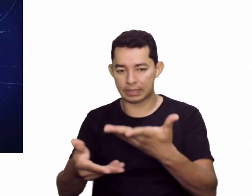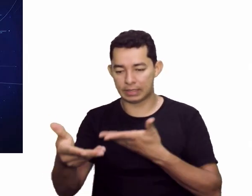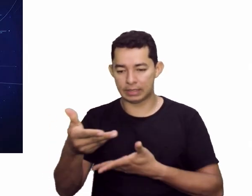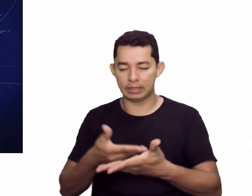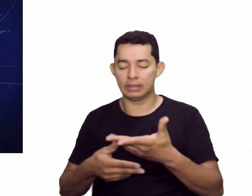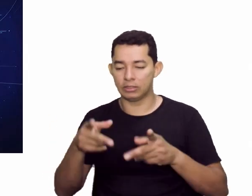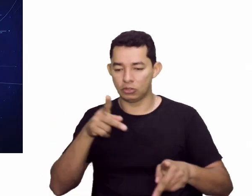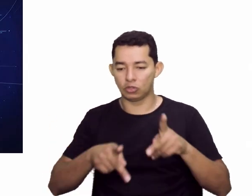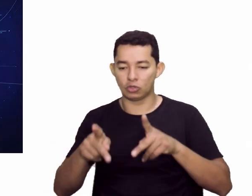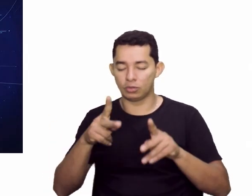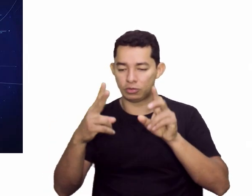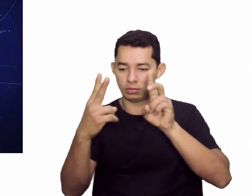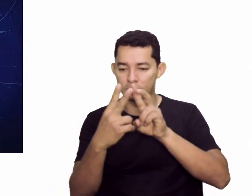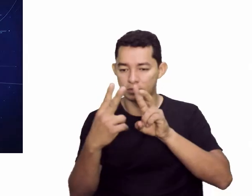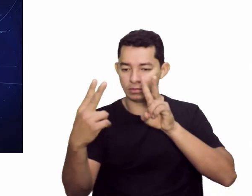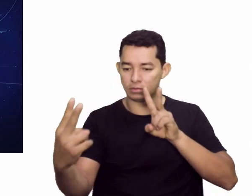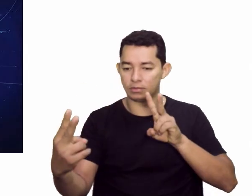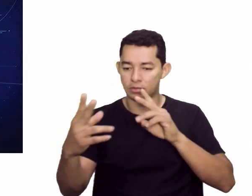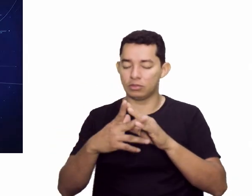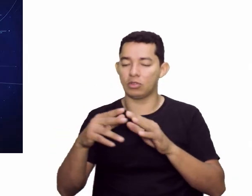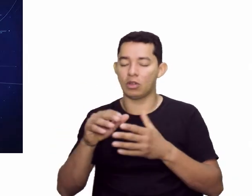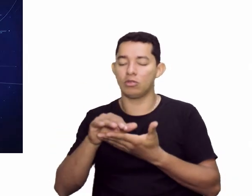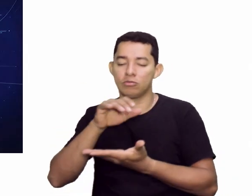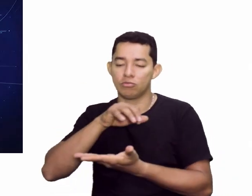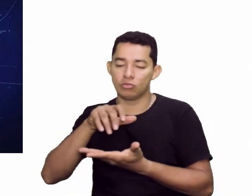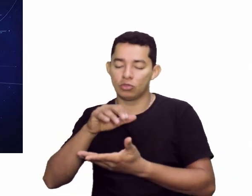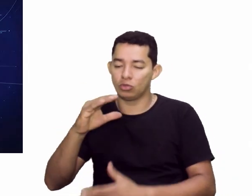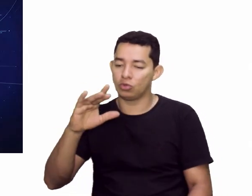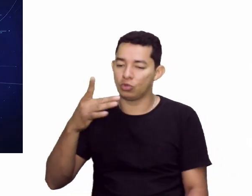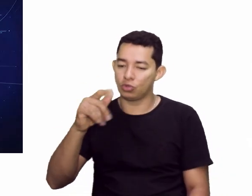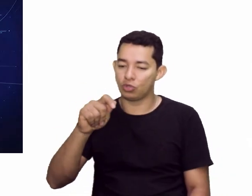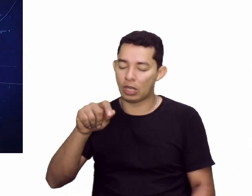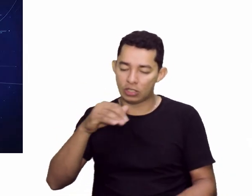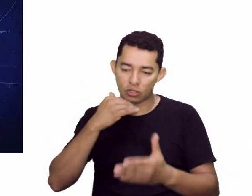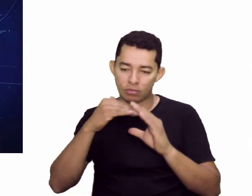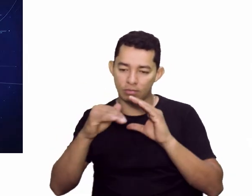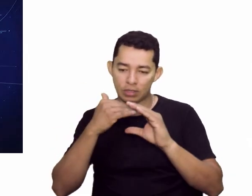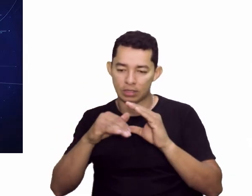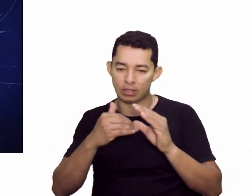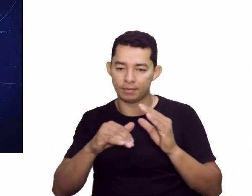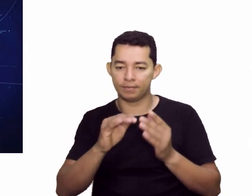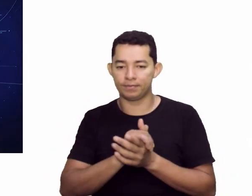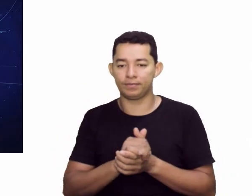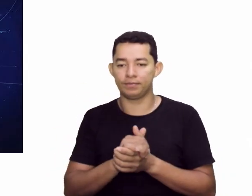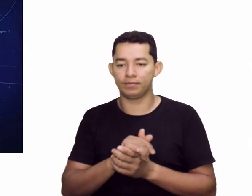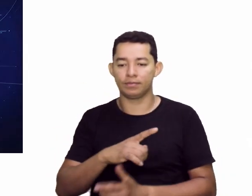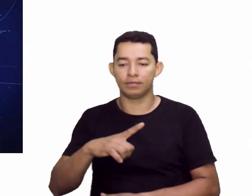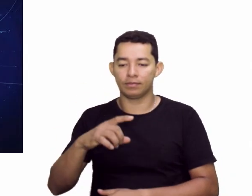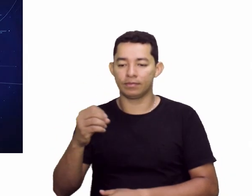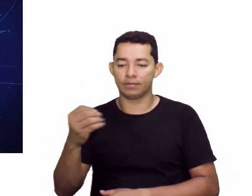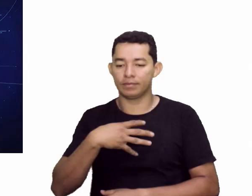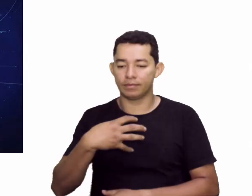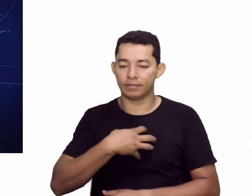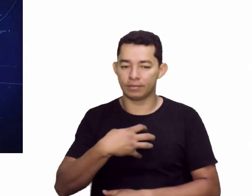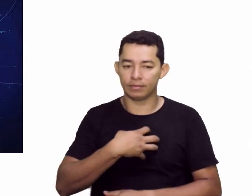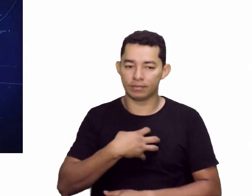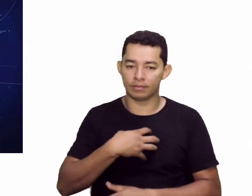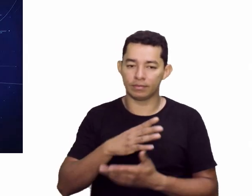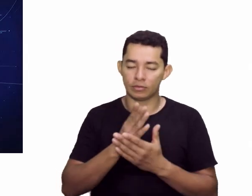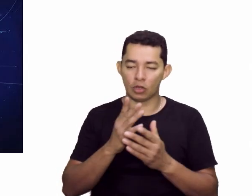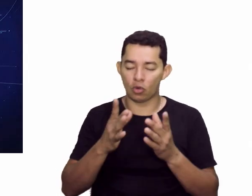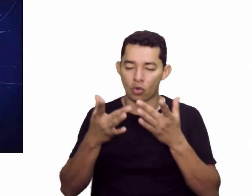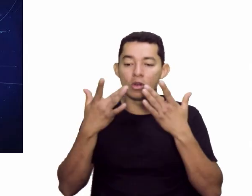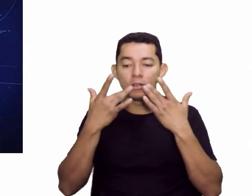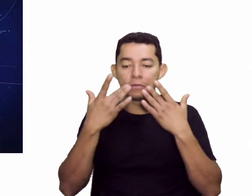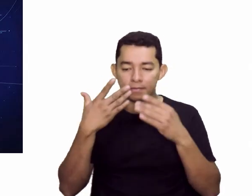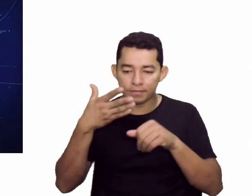virtual, através dos chats, dos comentários, das curtidas, e os novos formatos, né? O teatro imersivo,